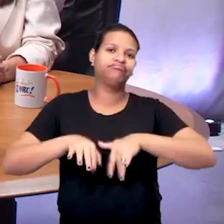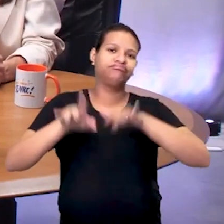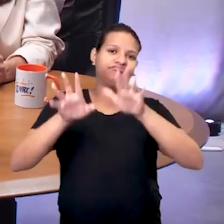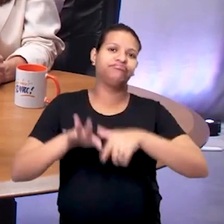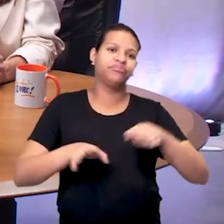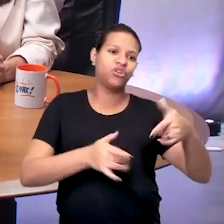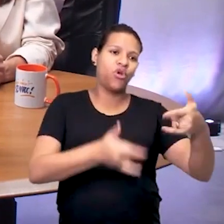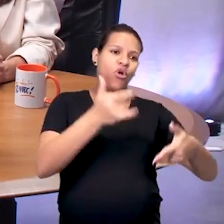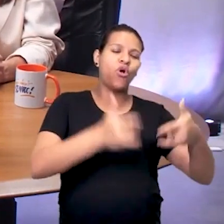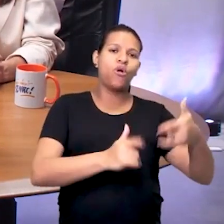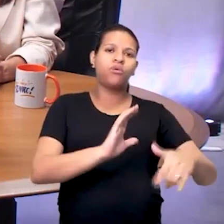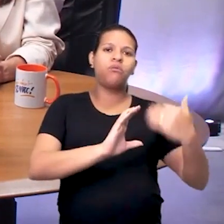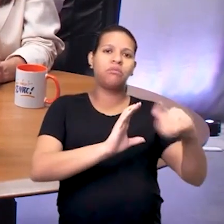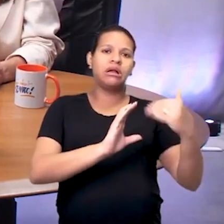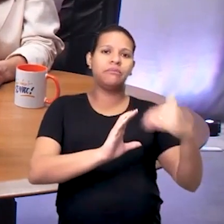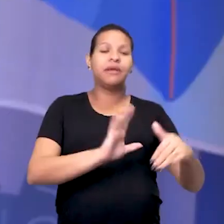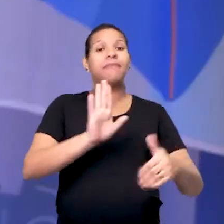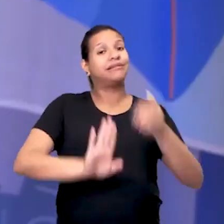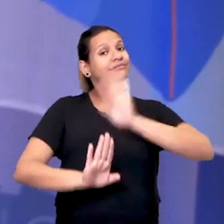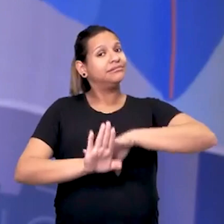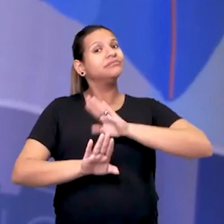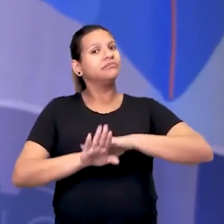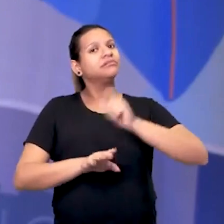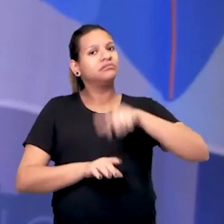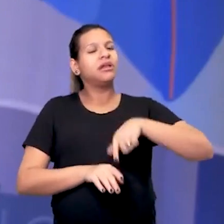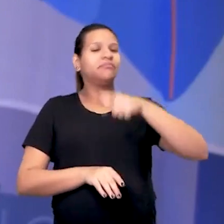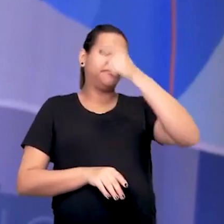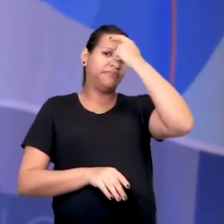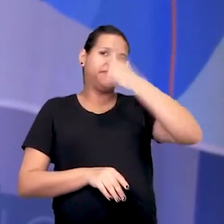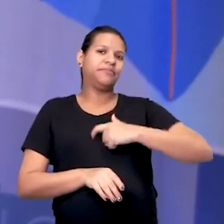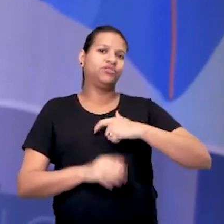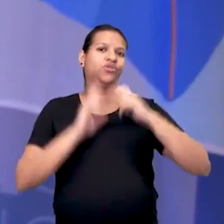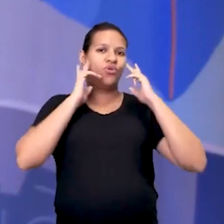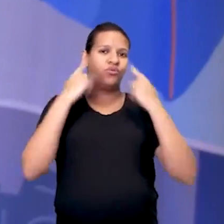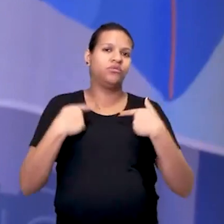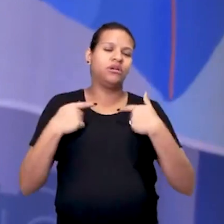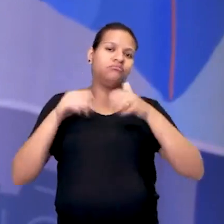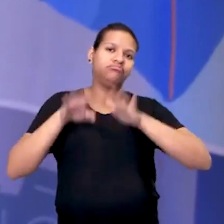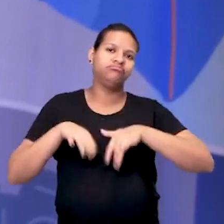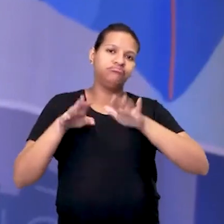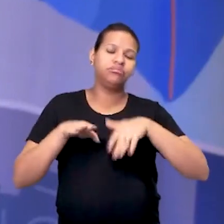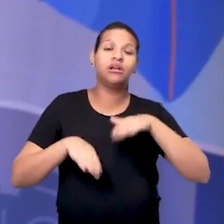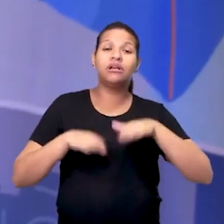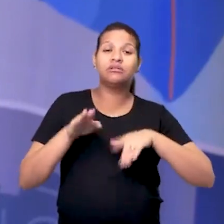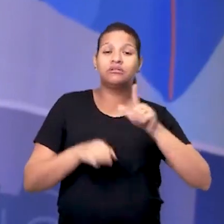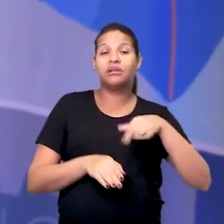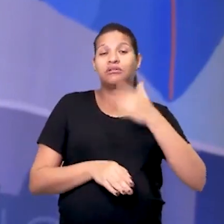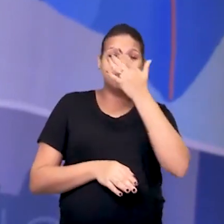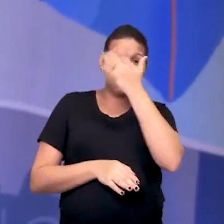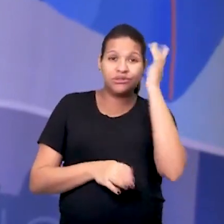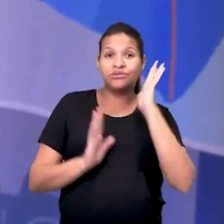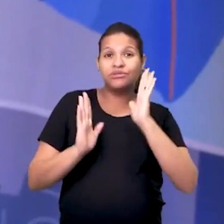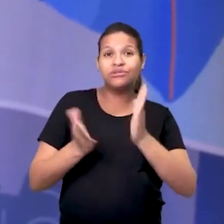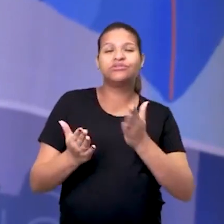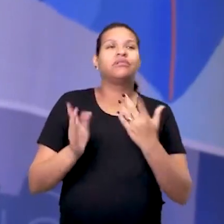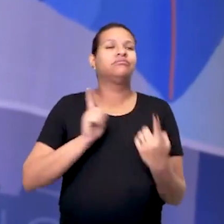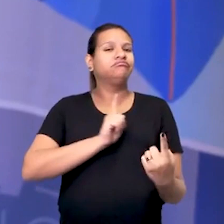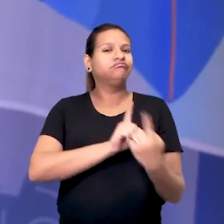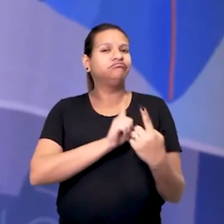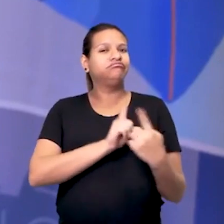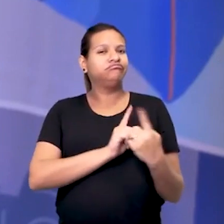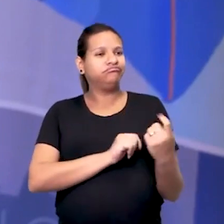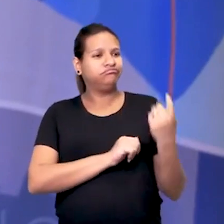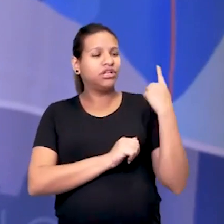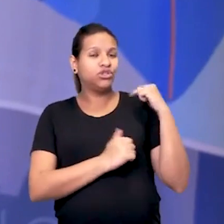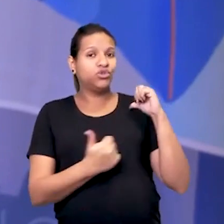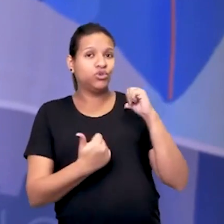Eh quem é essa pessoa essa pessoa eu entendo que são os atendentes que muitas vezes tiveram a sua tarefa